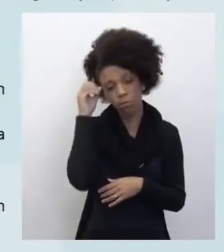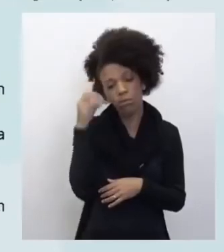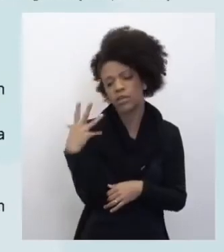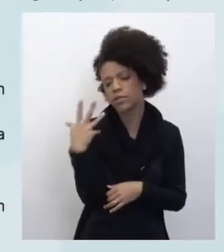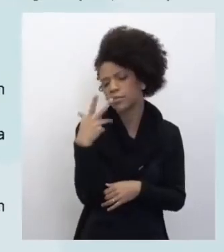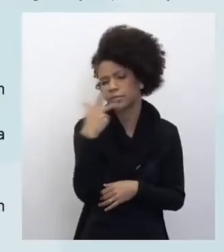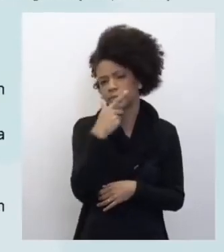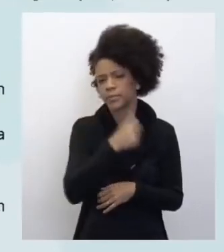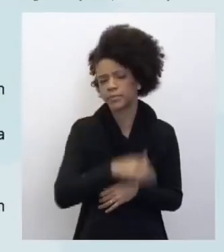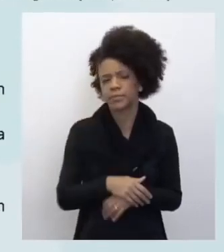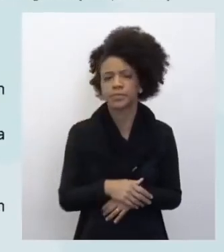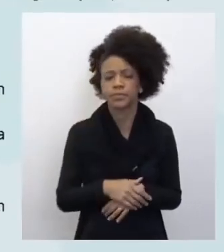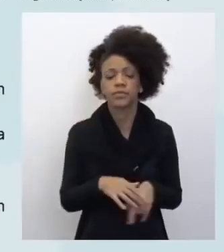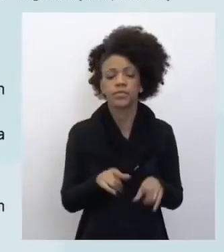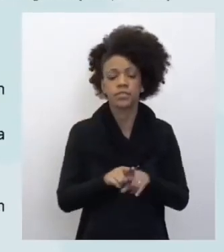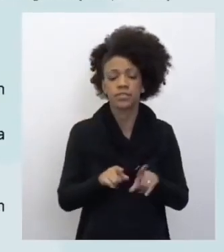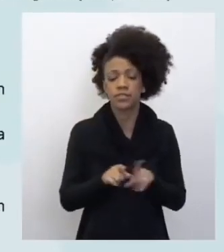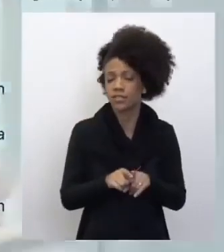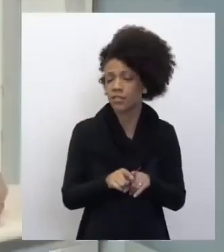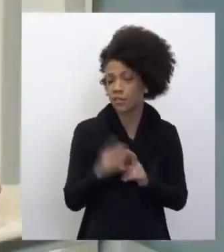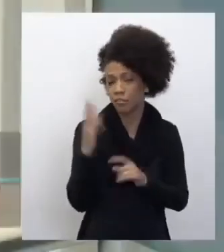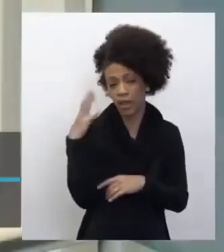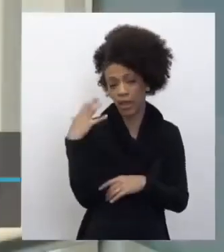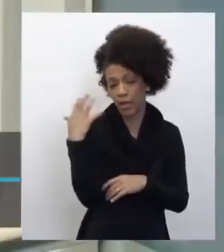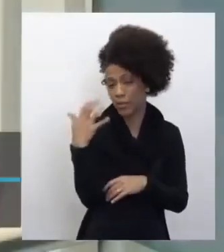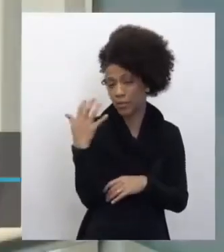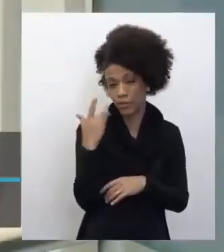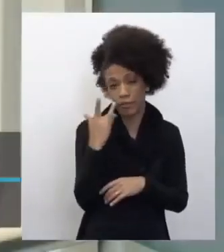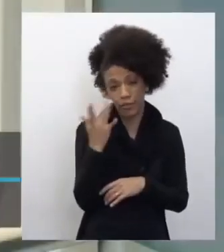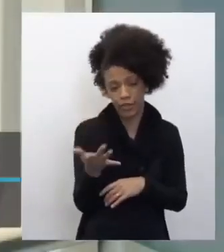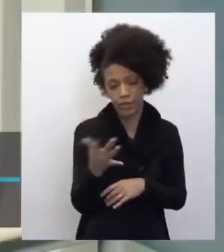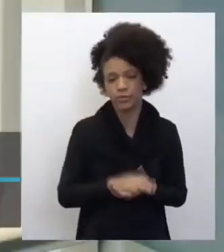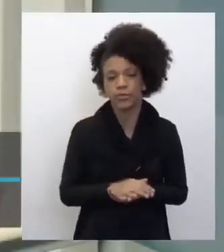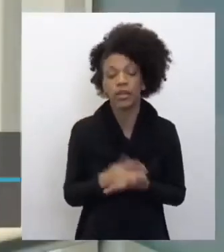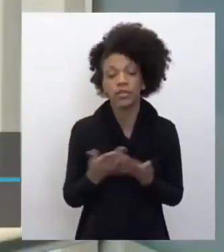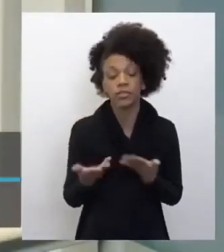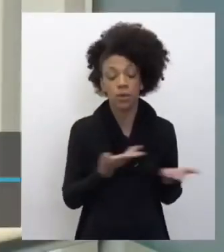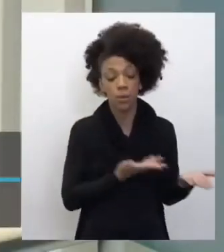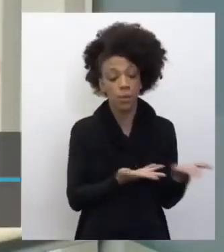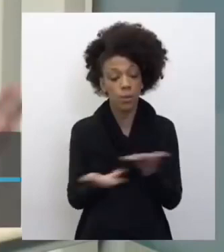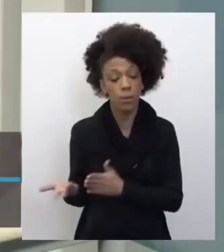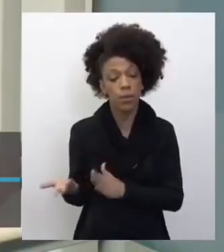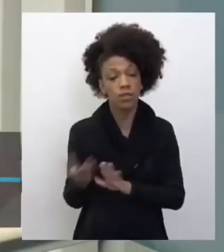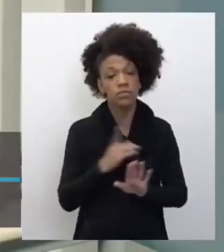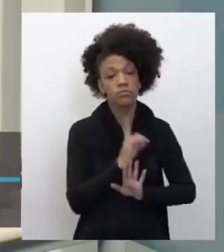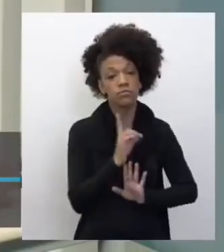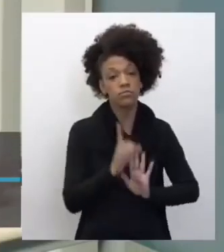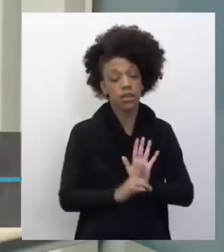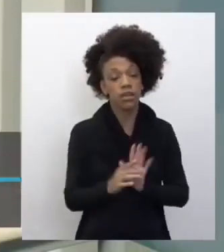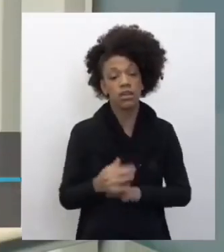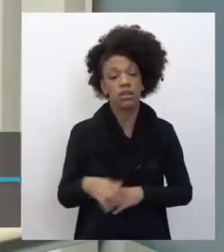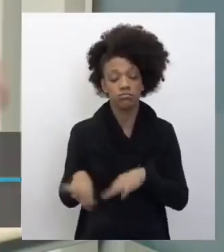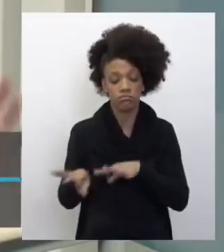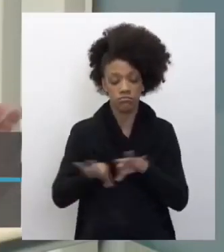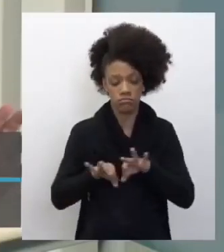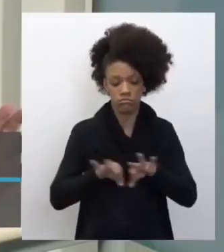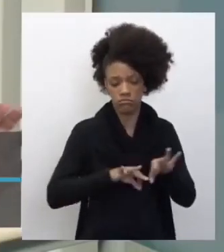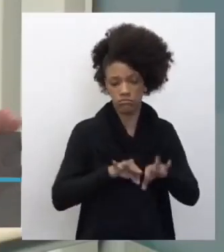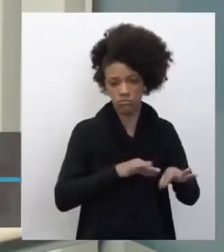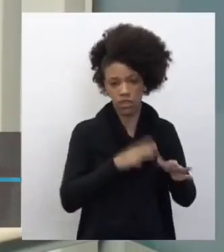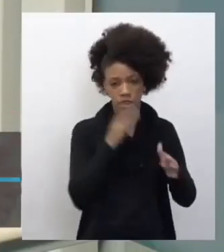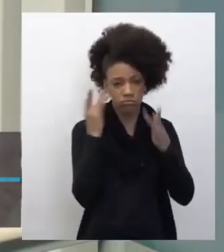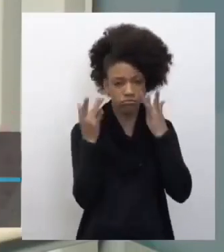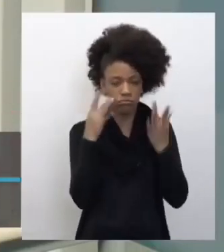e apaixonava-se com facilidade. Então, com esses personagens, turma, se montavam as peripécias